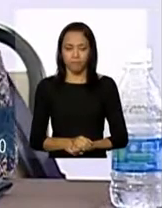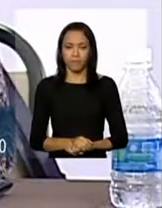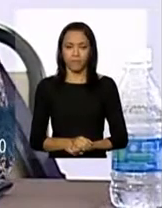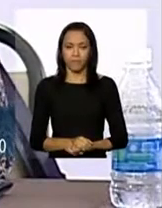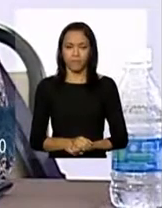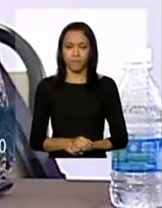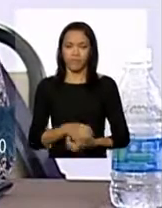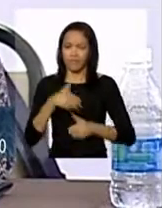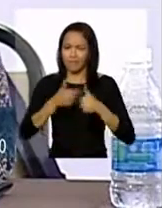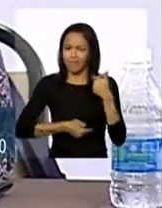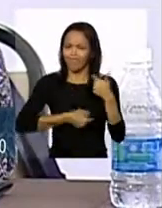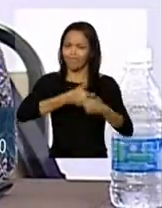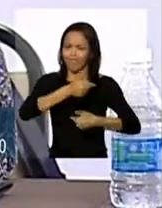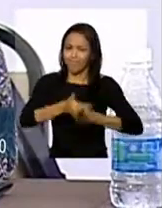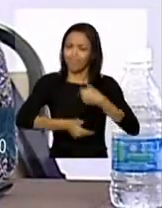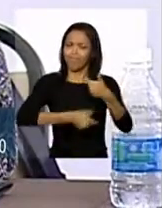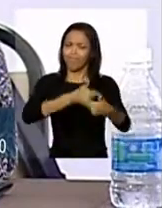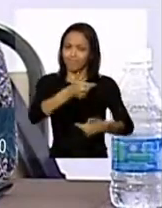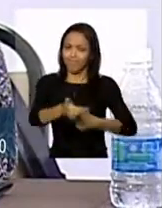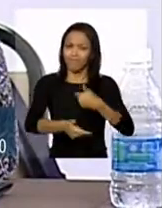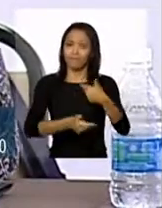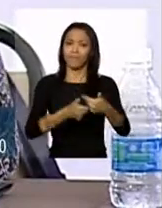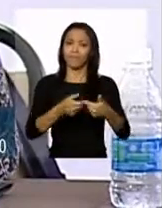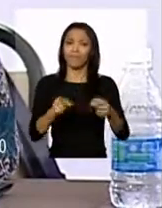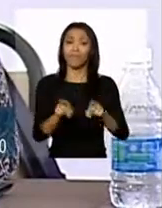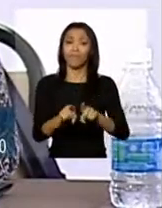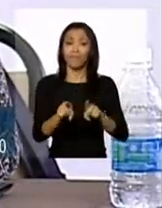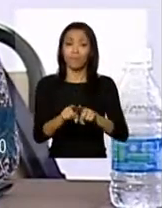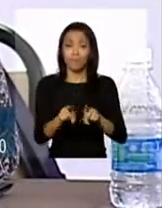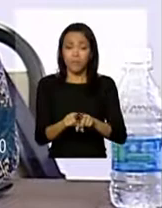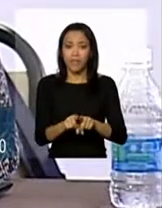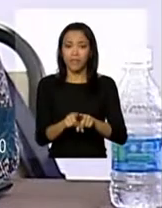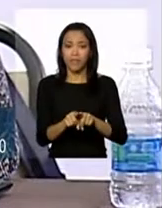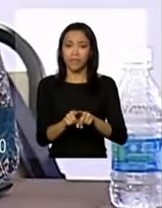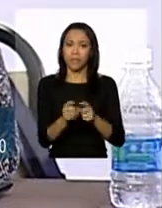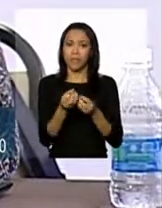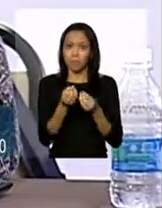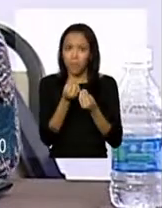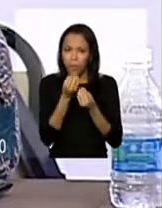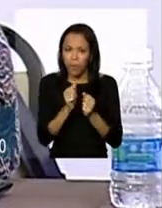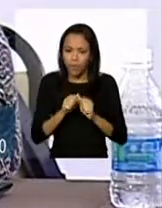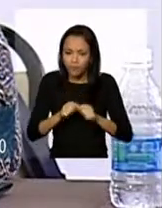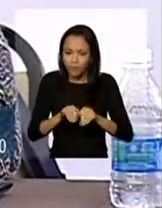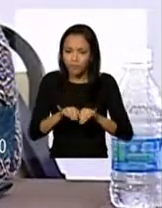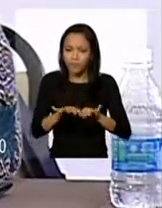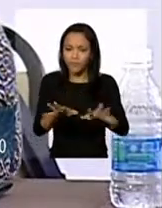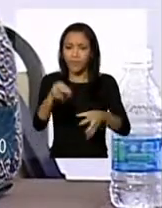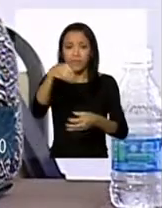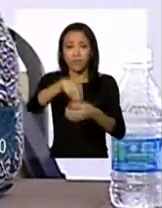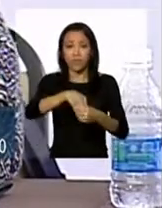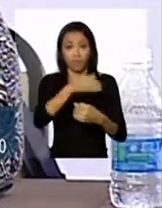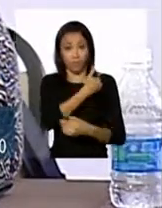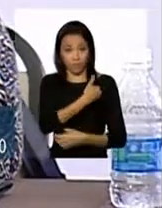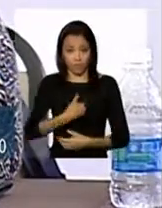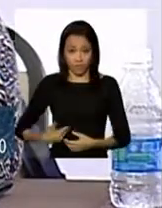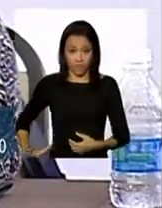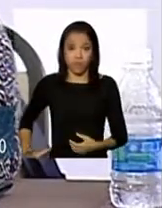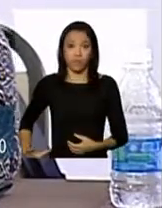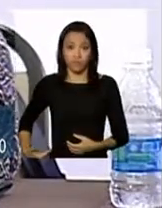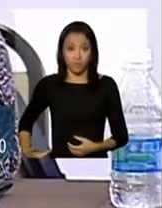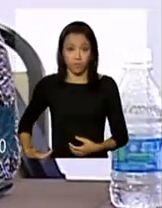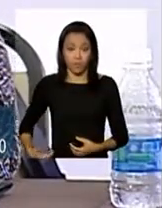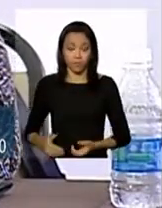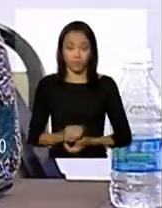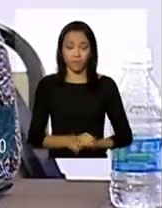além de árduo, ele foi muito transversal dentro do governo, né? E